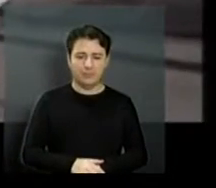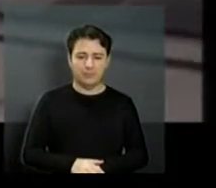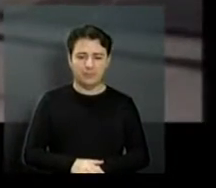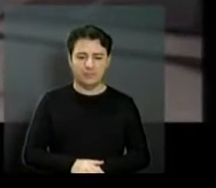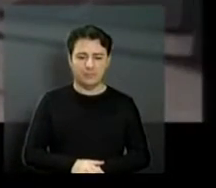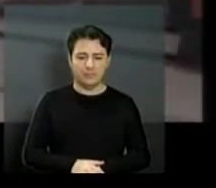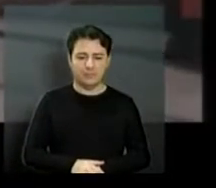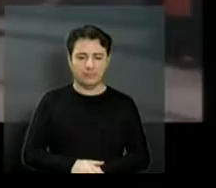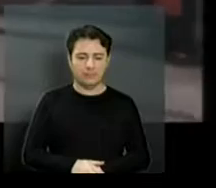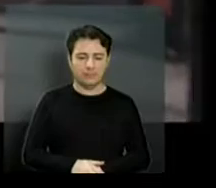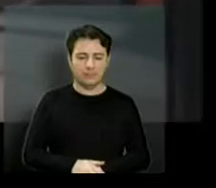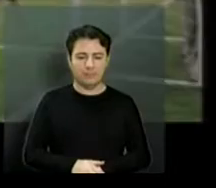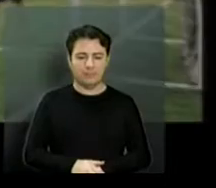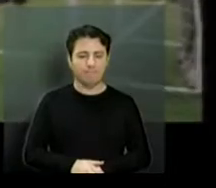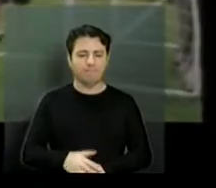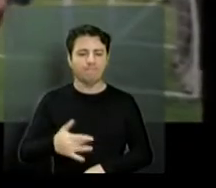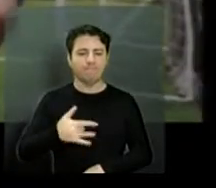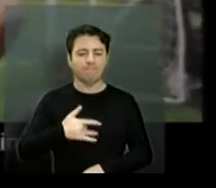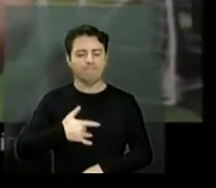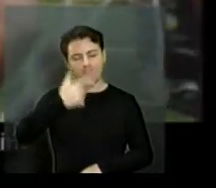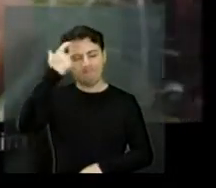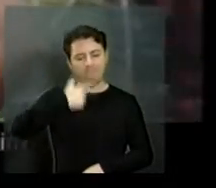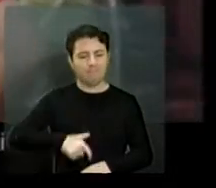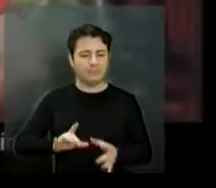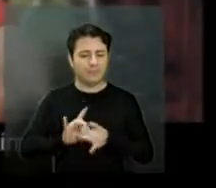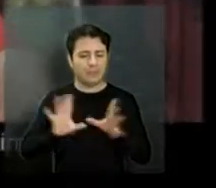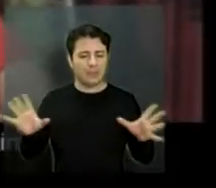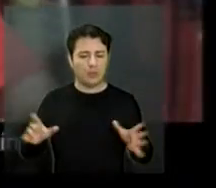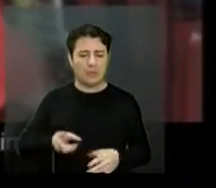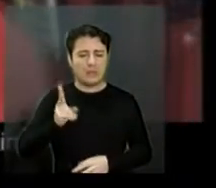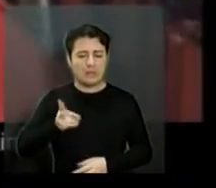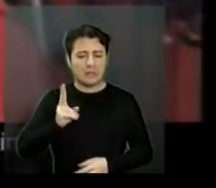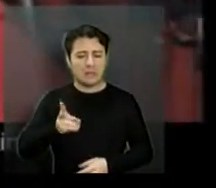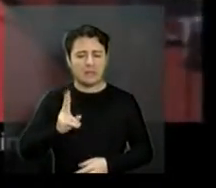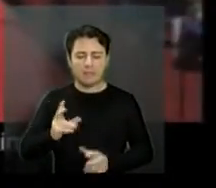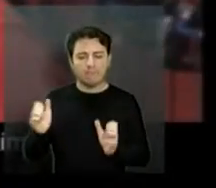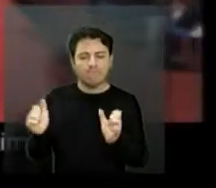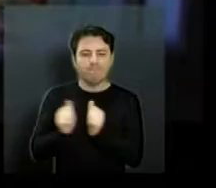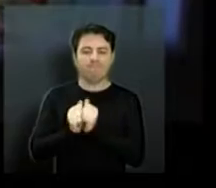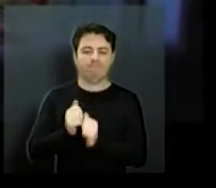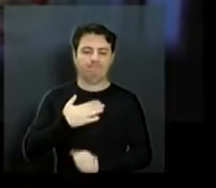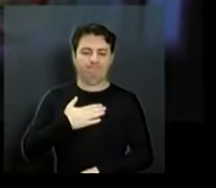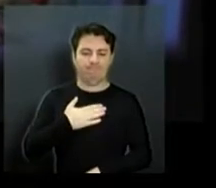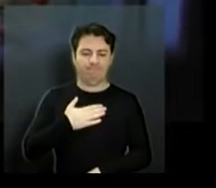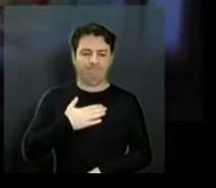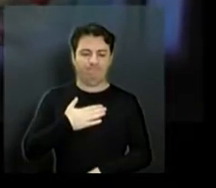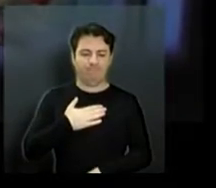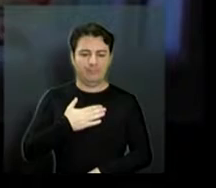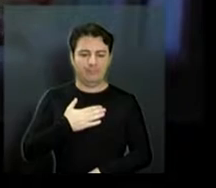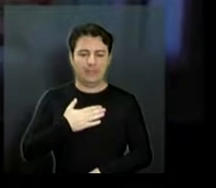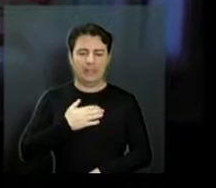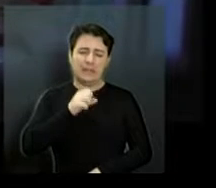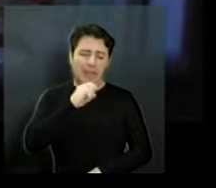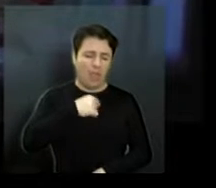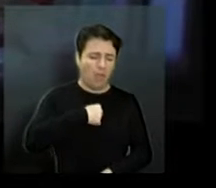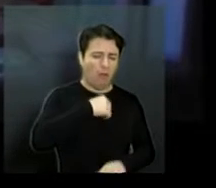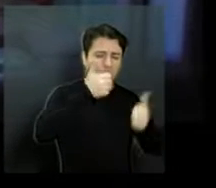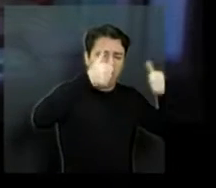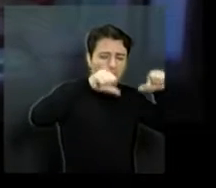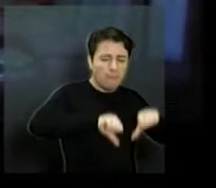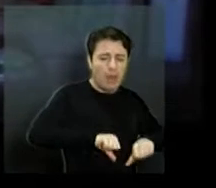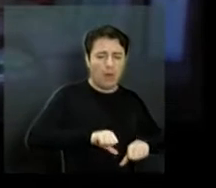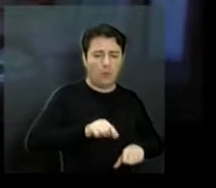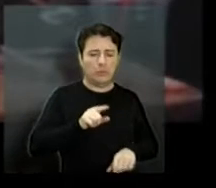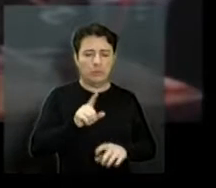I became dependent on you. And you were always there for me, even when I was at my